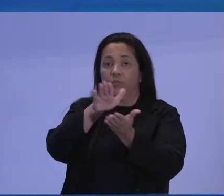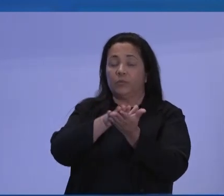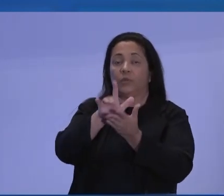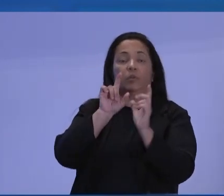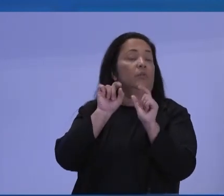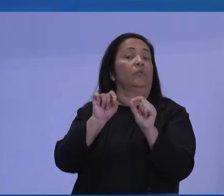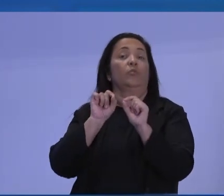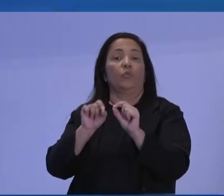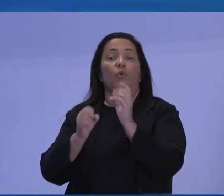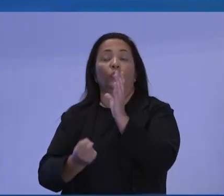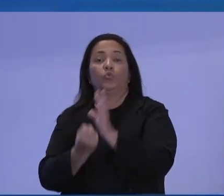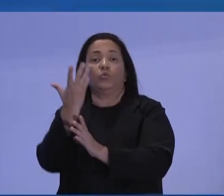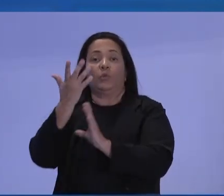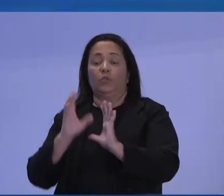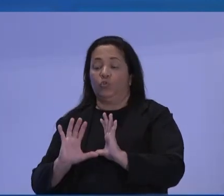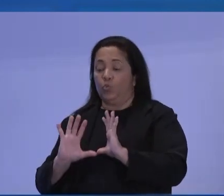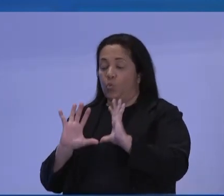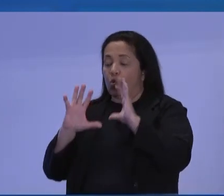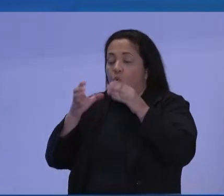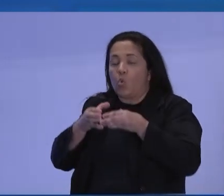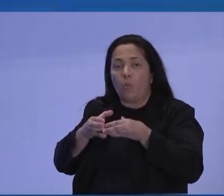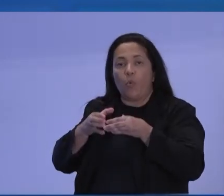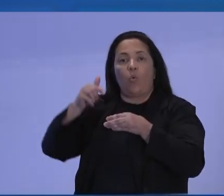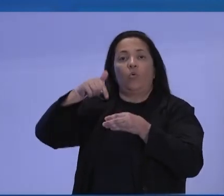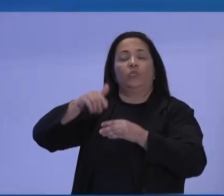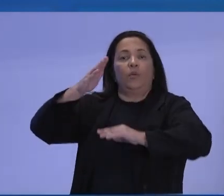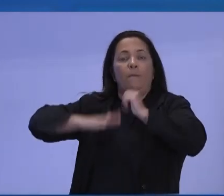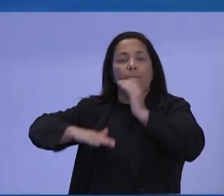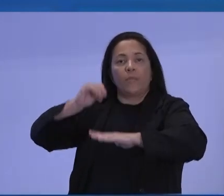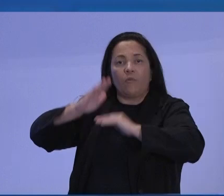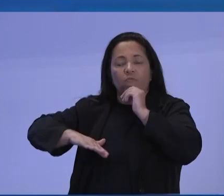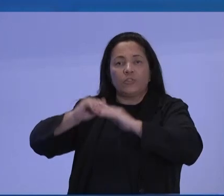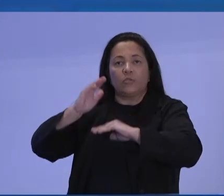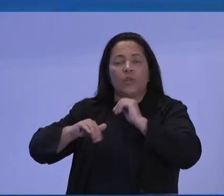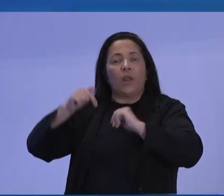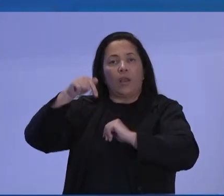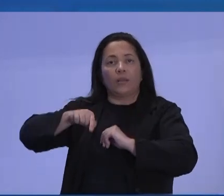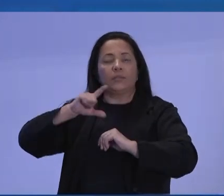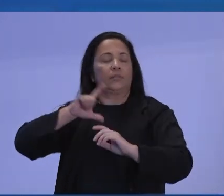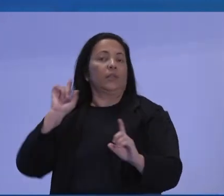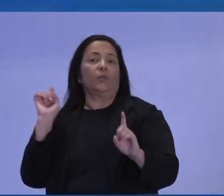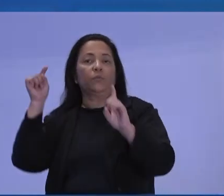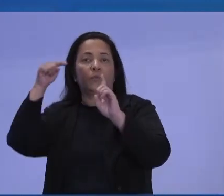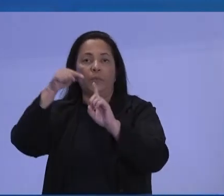comitê permanente que visa justamente